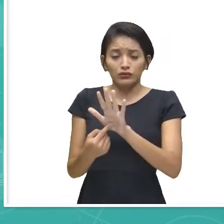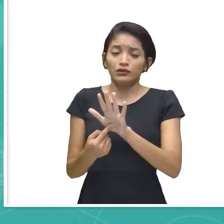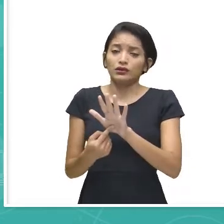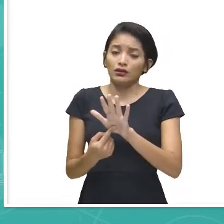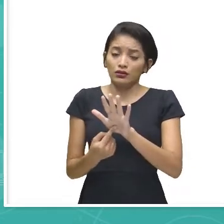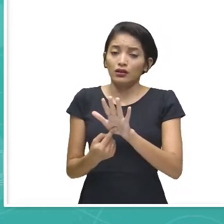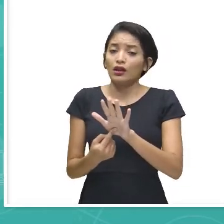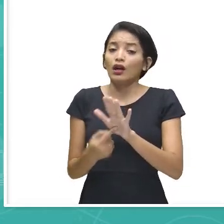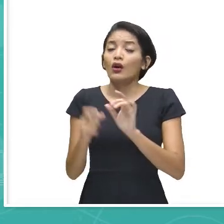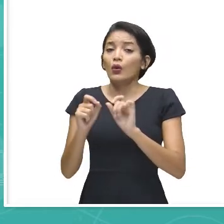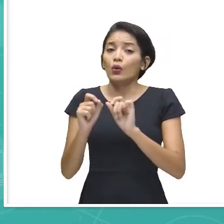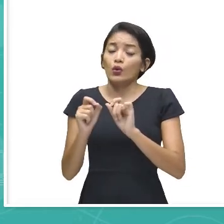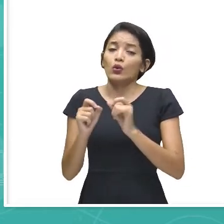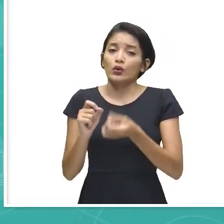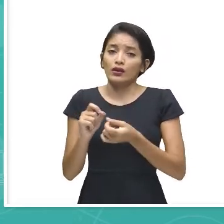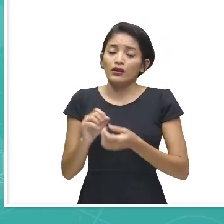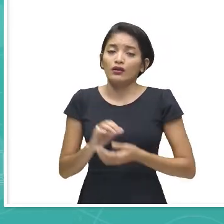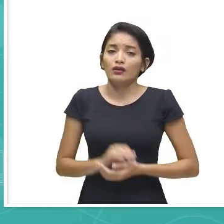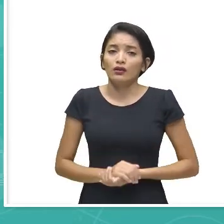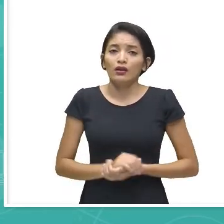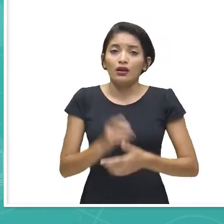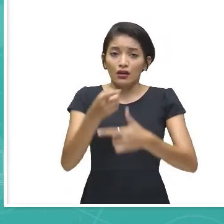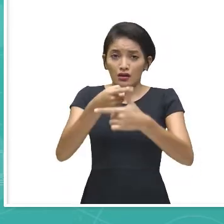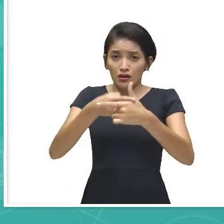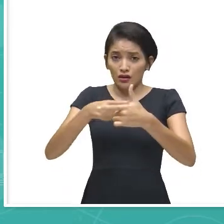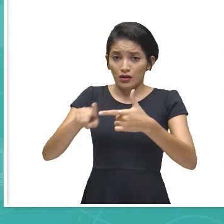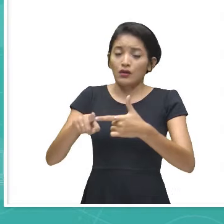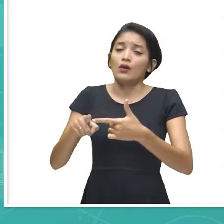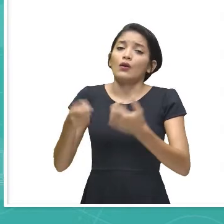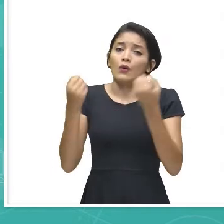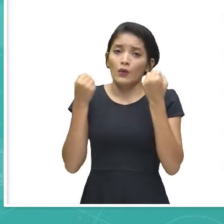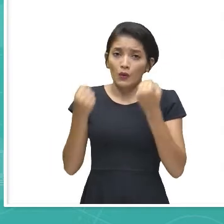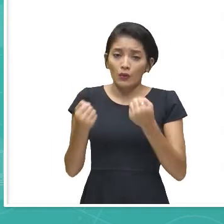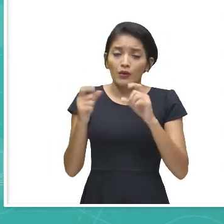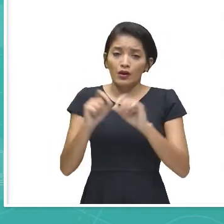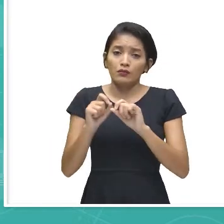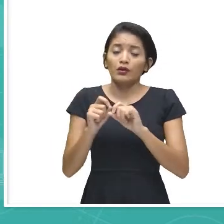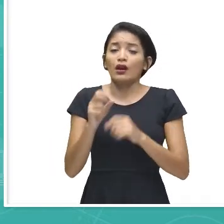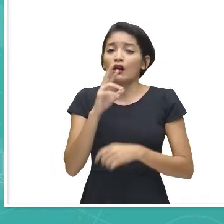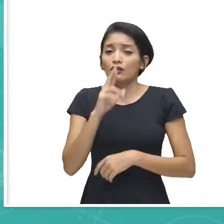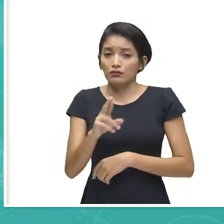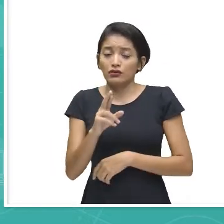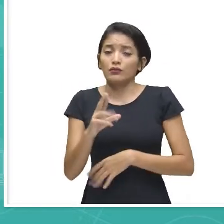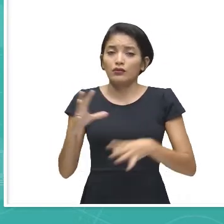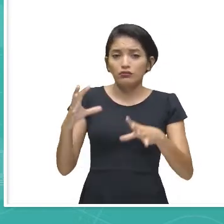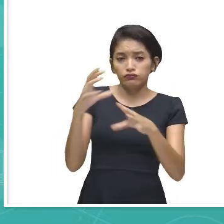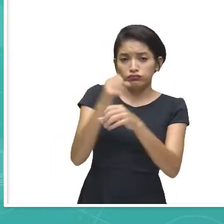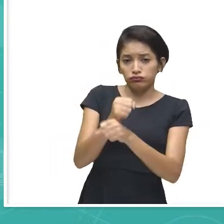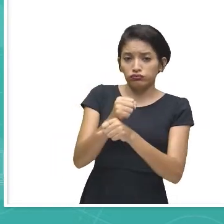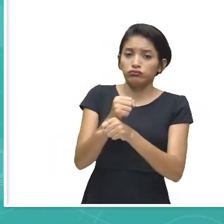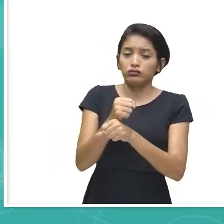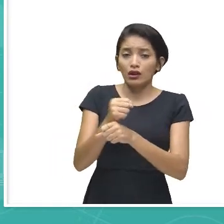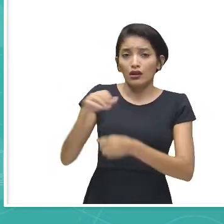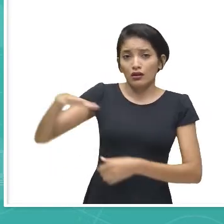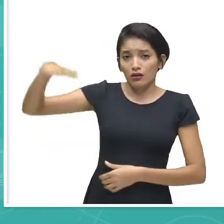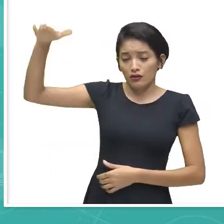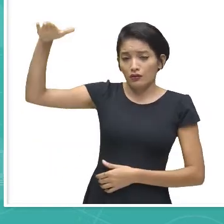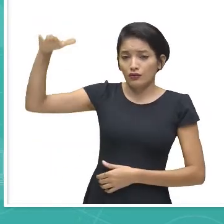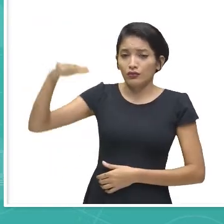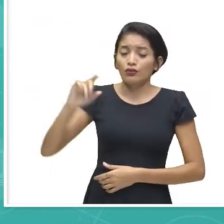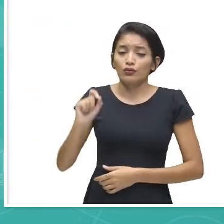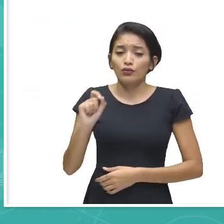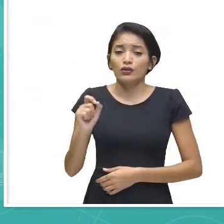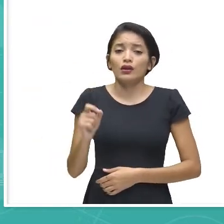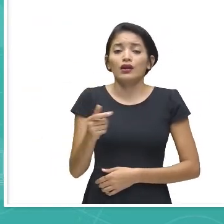fazer o quê? A divisão do peso de vocês pelo resultado da multiplicação da altura, que vai